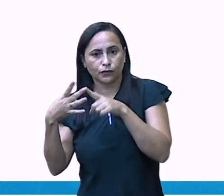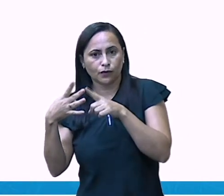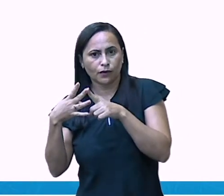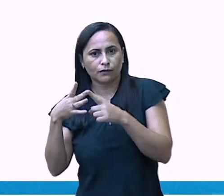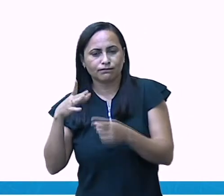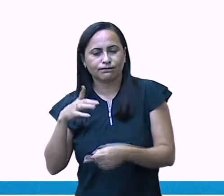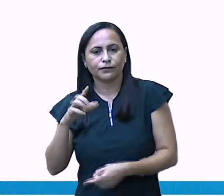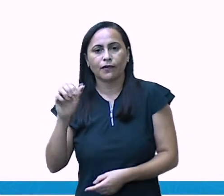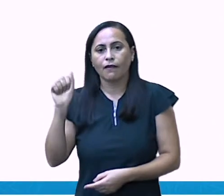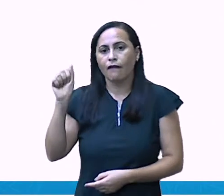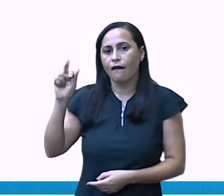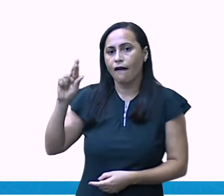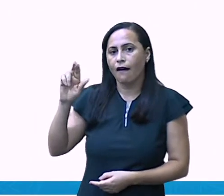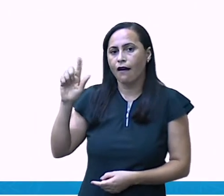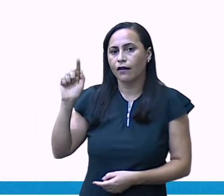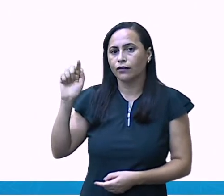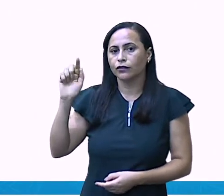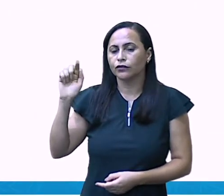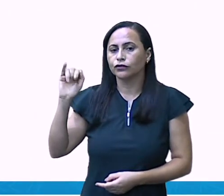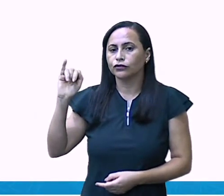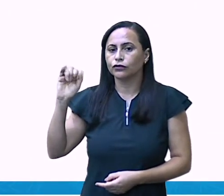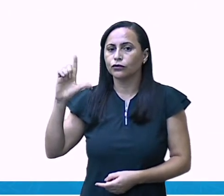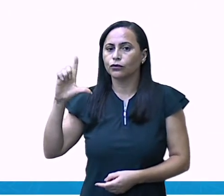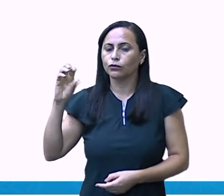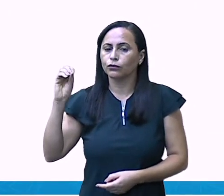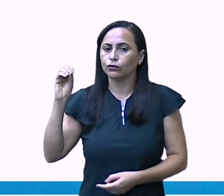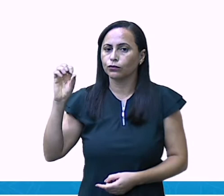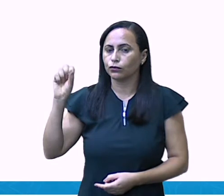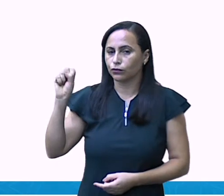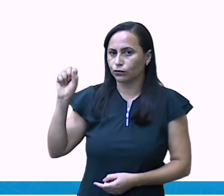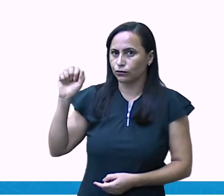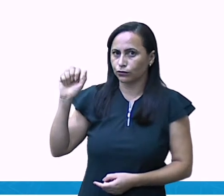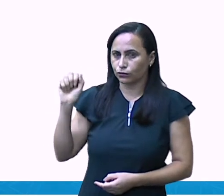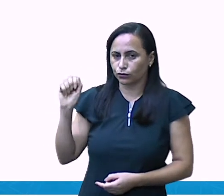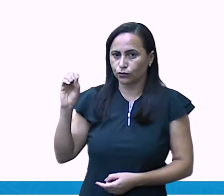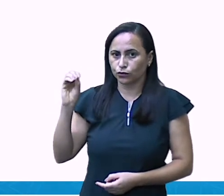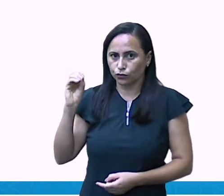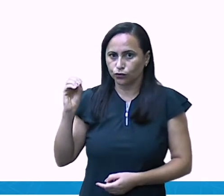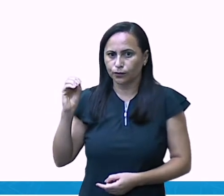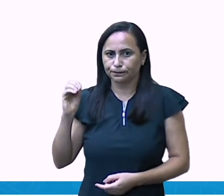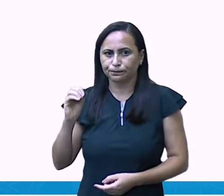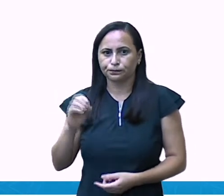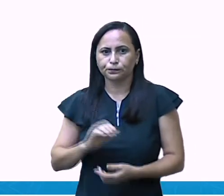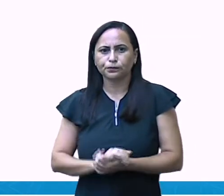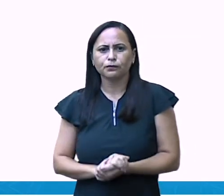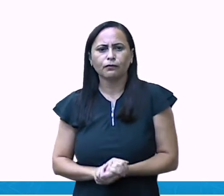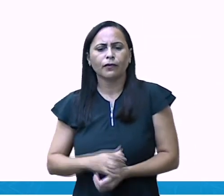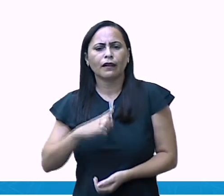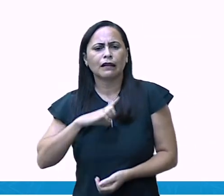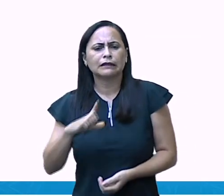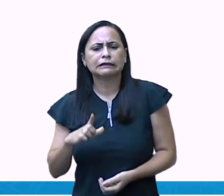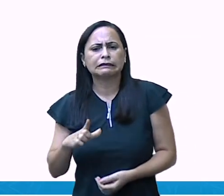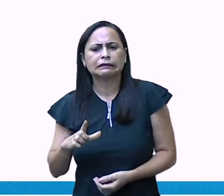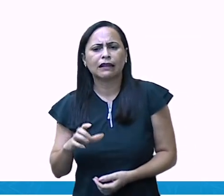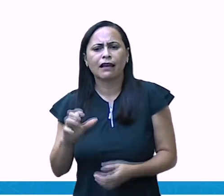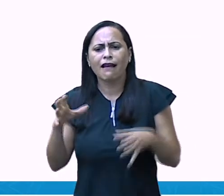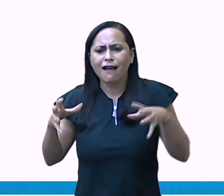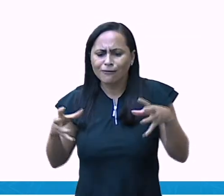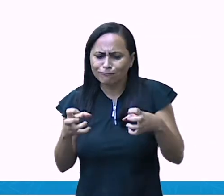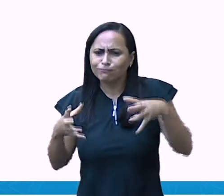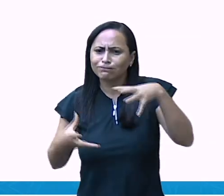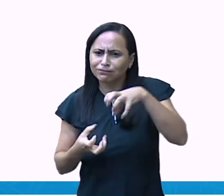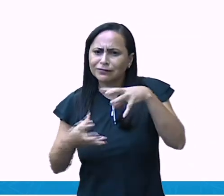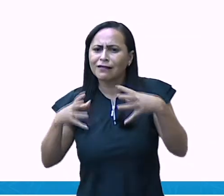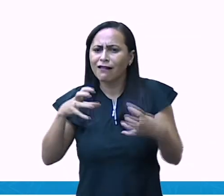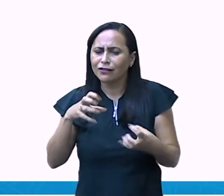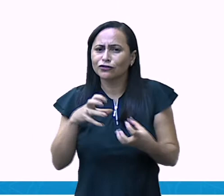argila e nutrientes, retém água, possibilidade de produção agrícola. Então, uma observação. Olha, o solo argiloso,